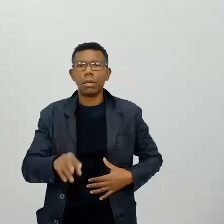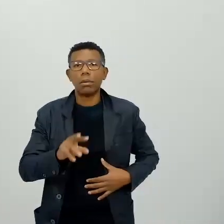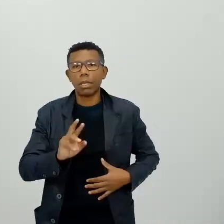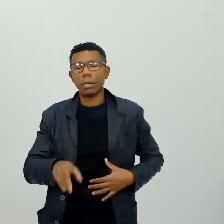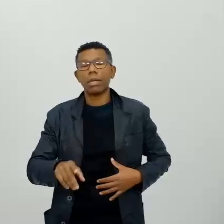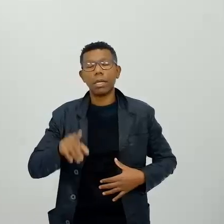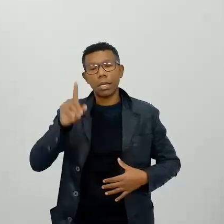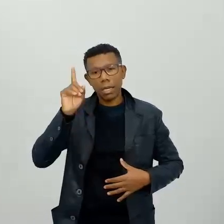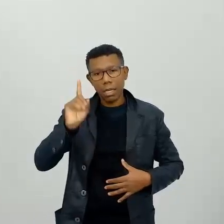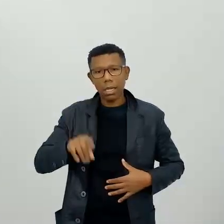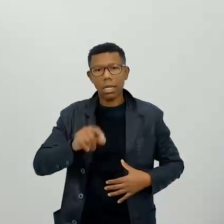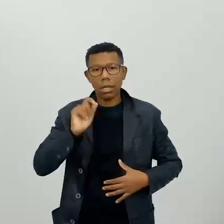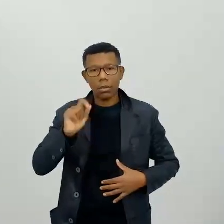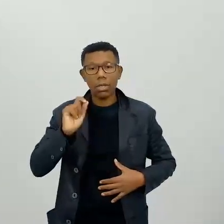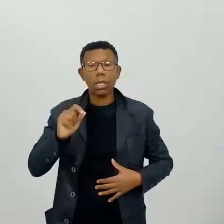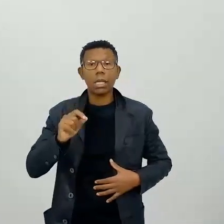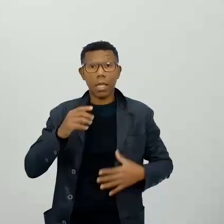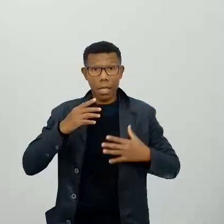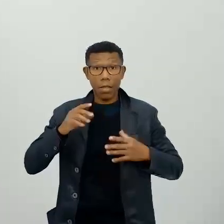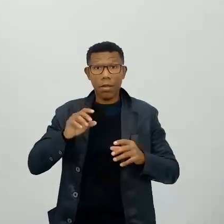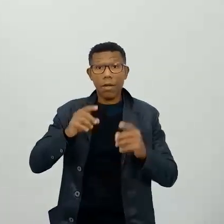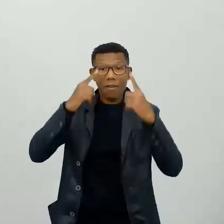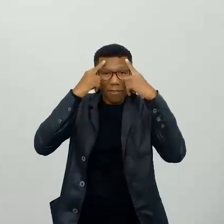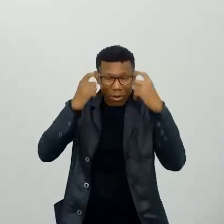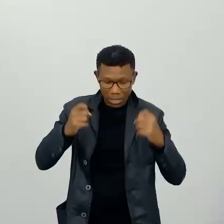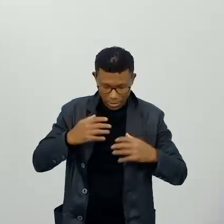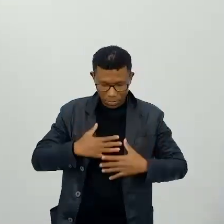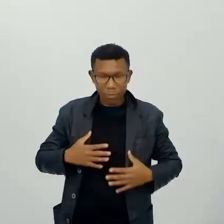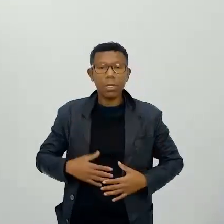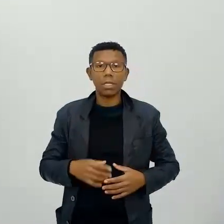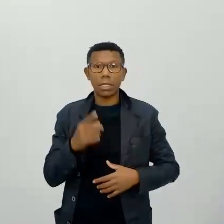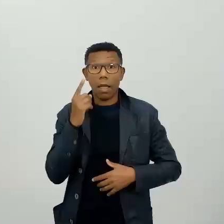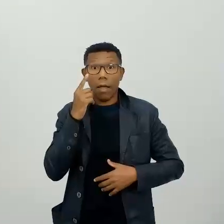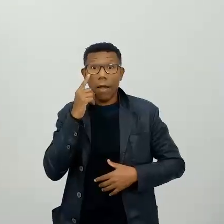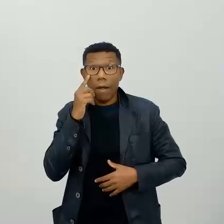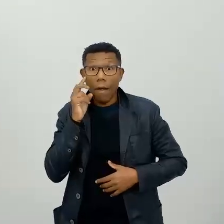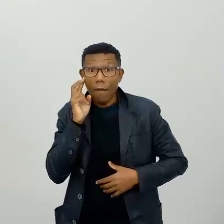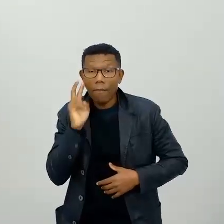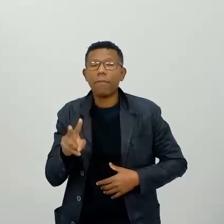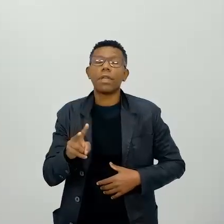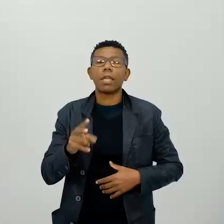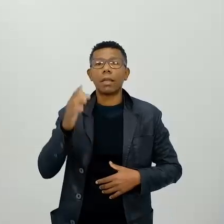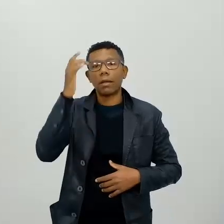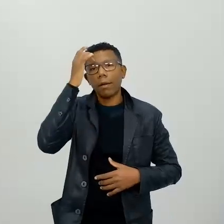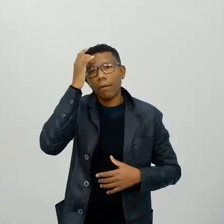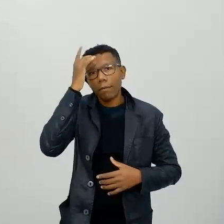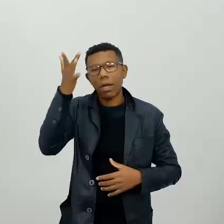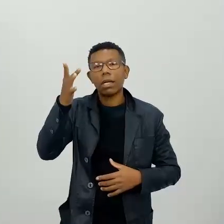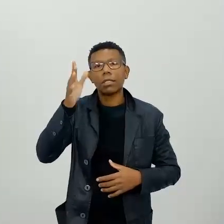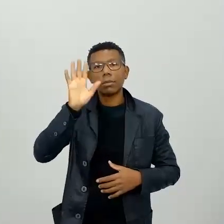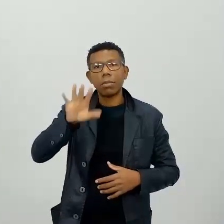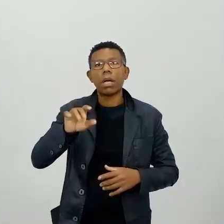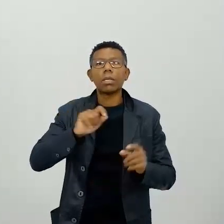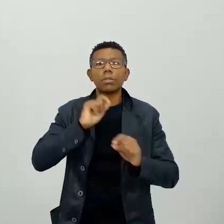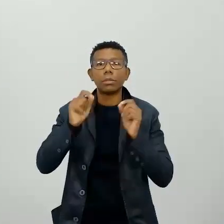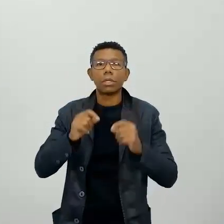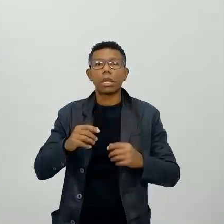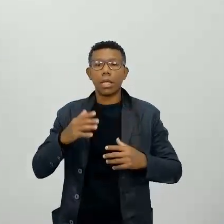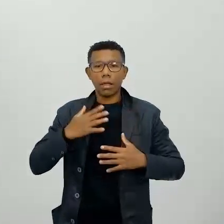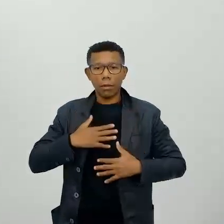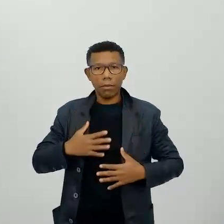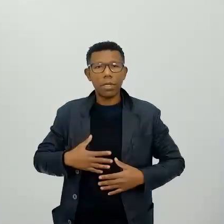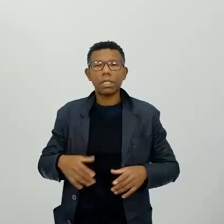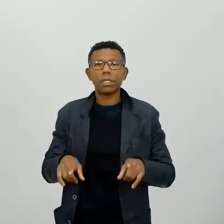mais condição de destacar, né? Mas aqui a gente está pretendendo tematizar tanto a física como